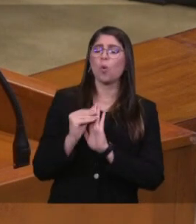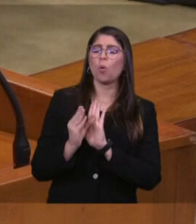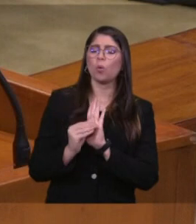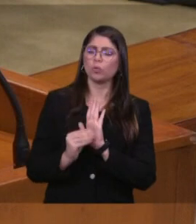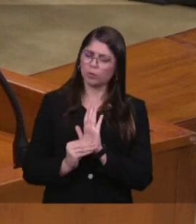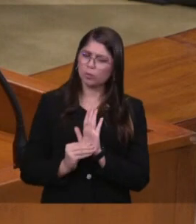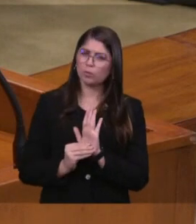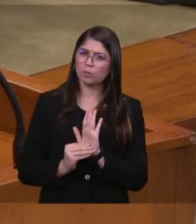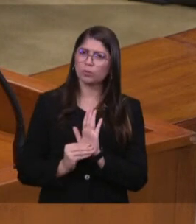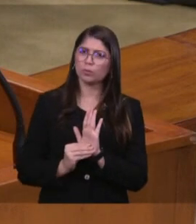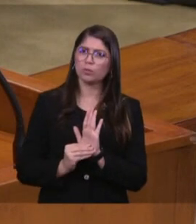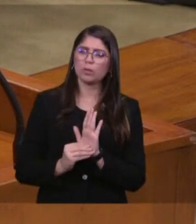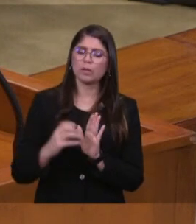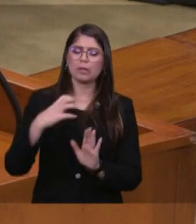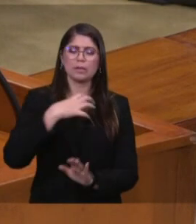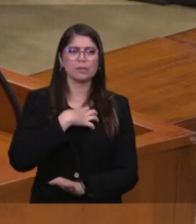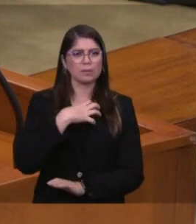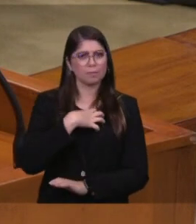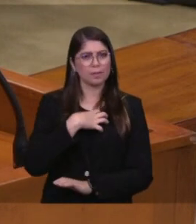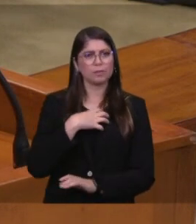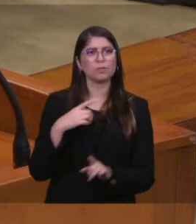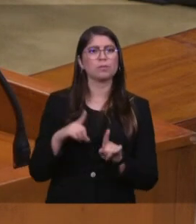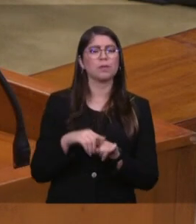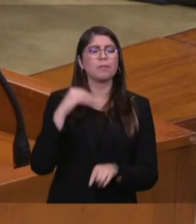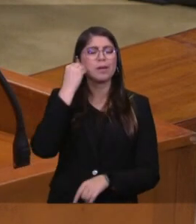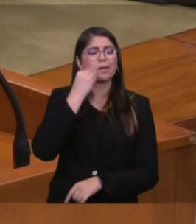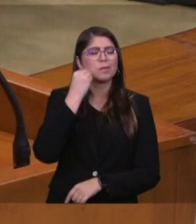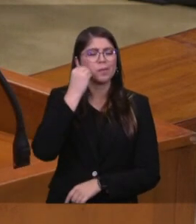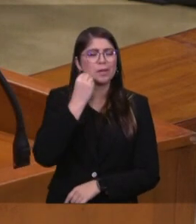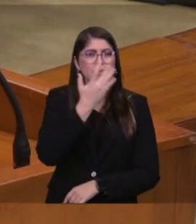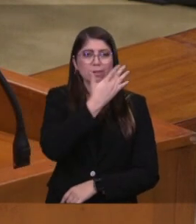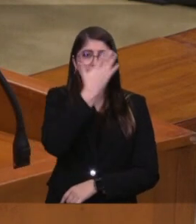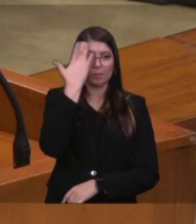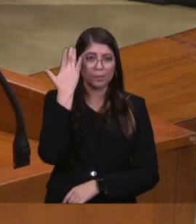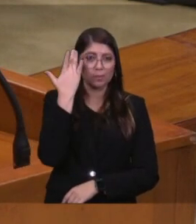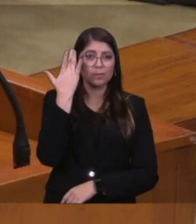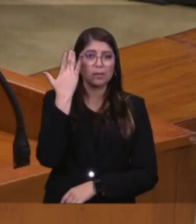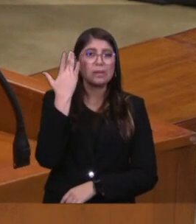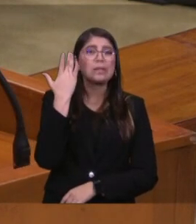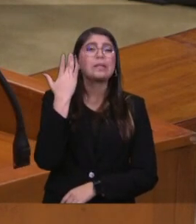dos direitos atravessado pela experiência daqueles que foram e